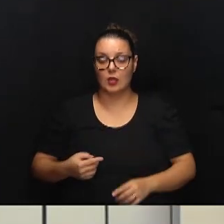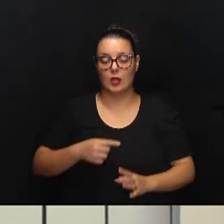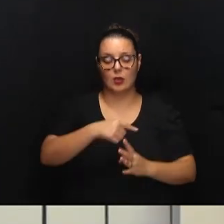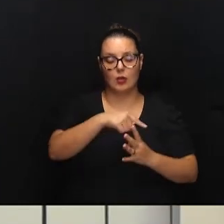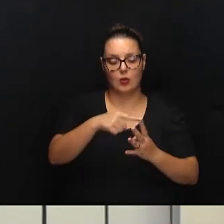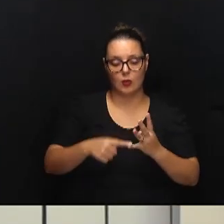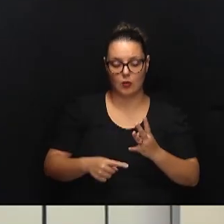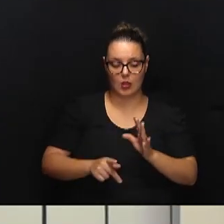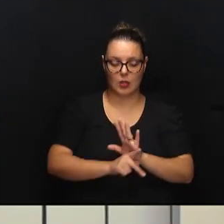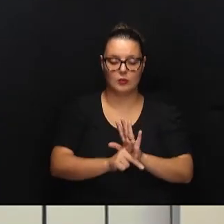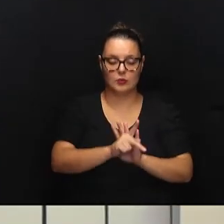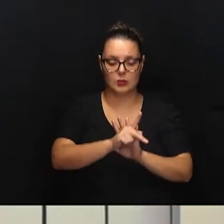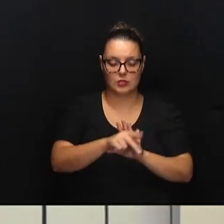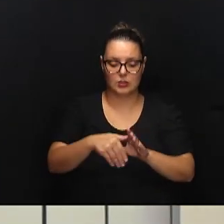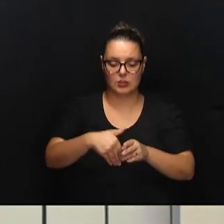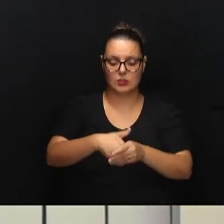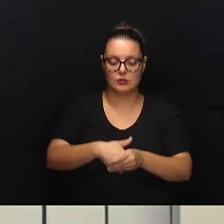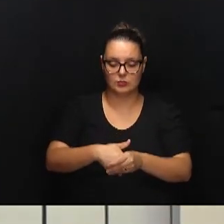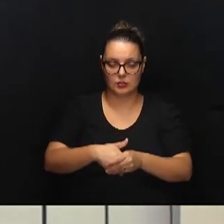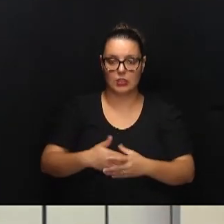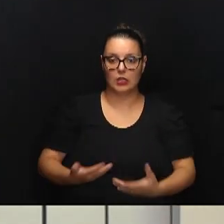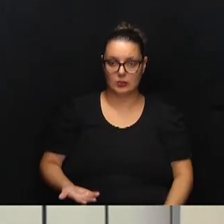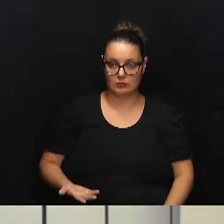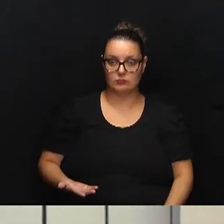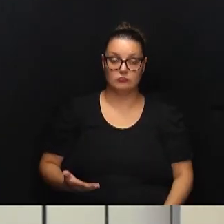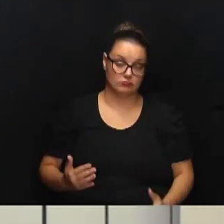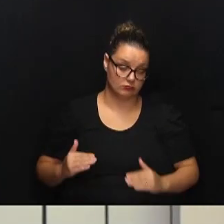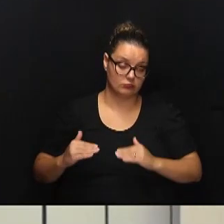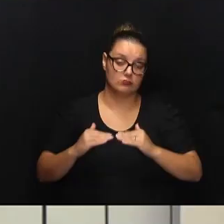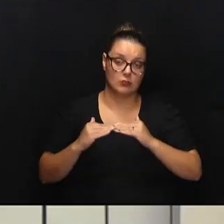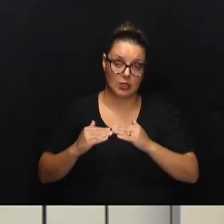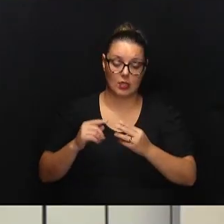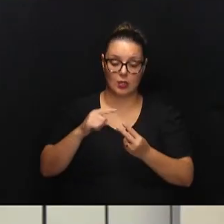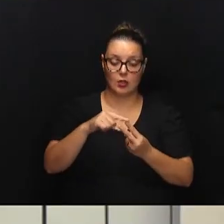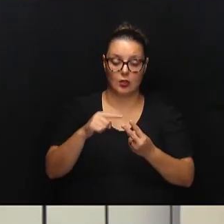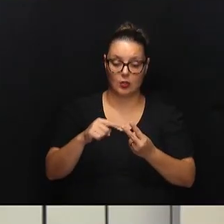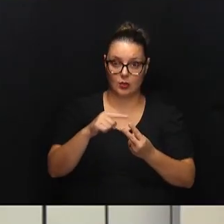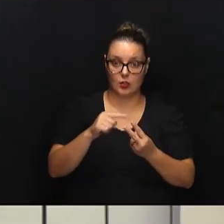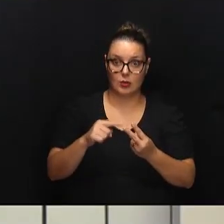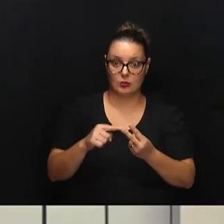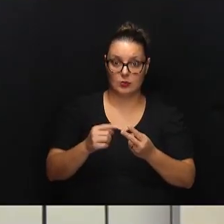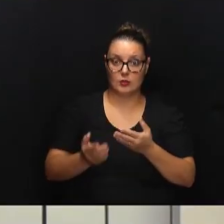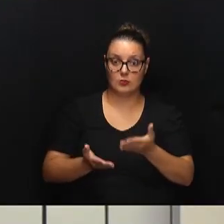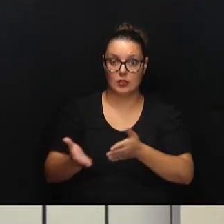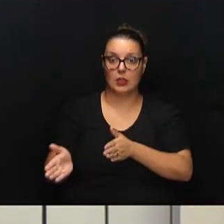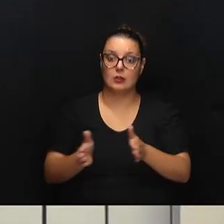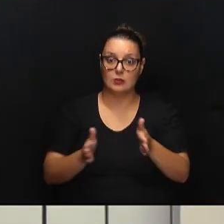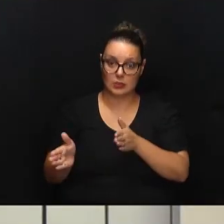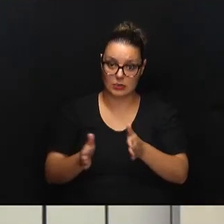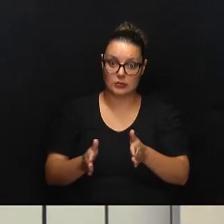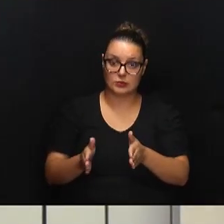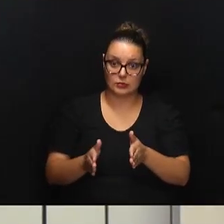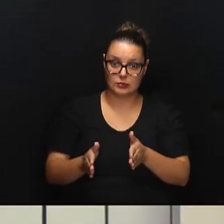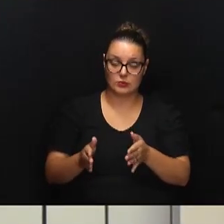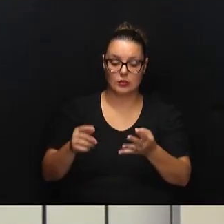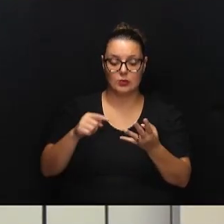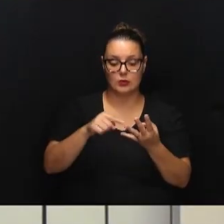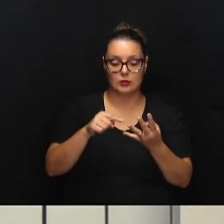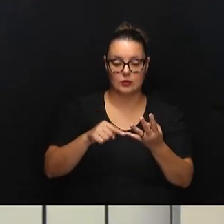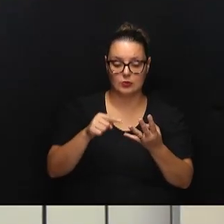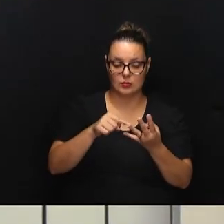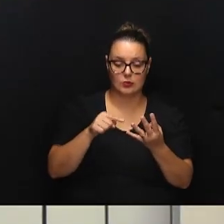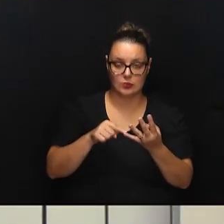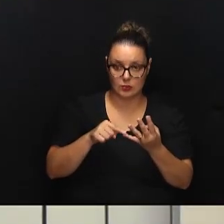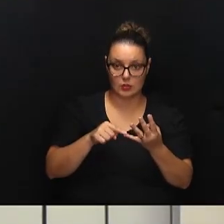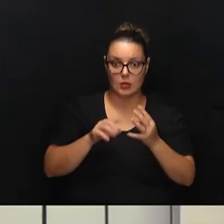4 projetos de lei. Aprovados por unanimidade, 2 deles tratam da acessibilidade e os outros 2